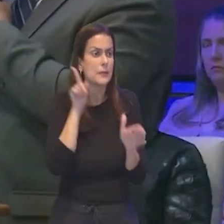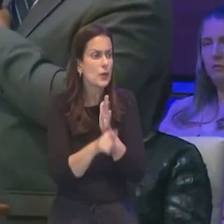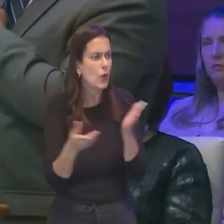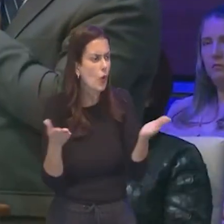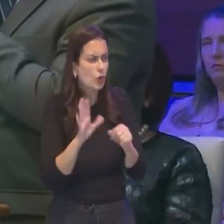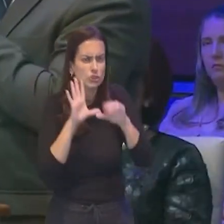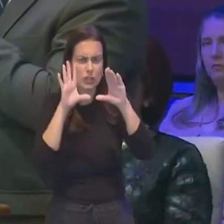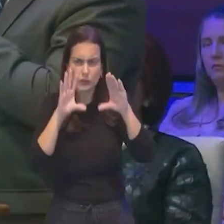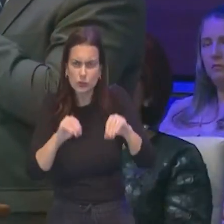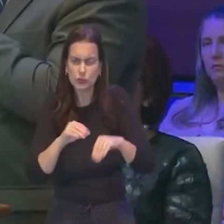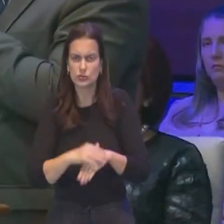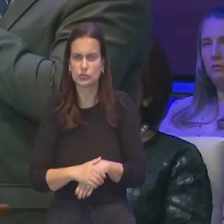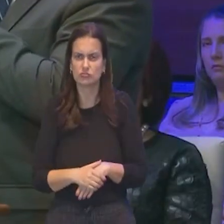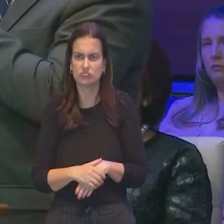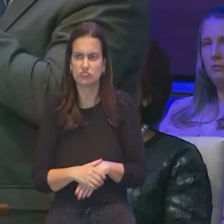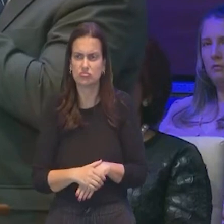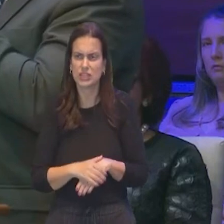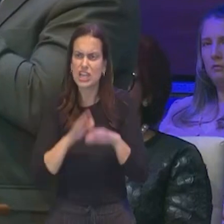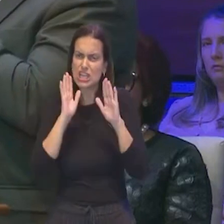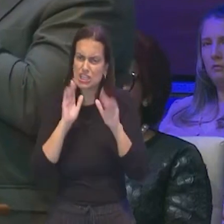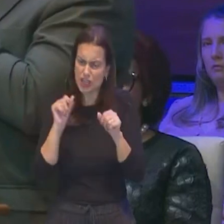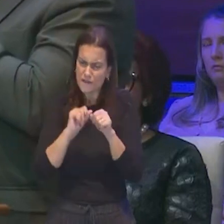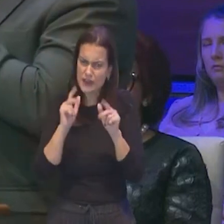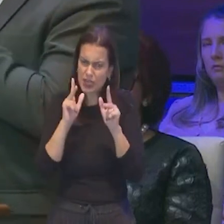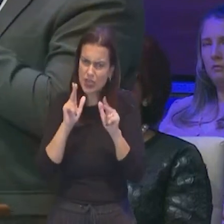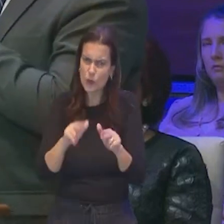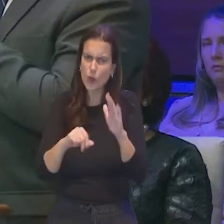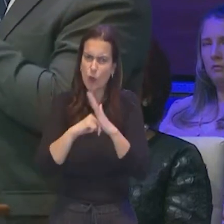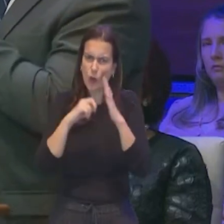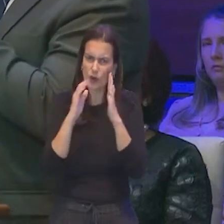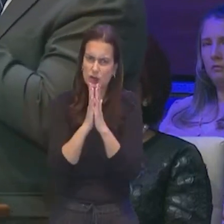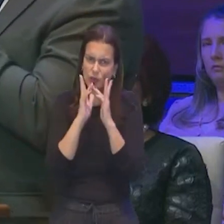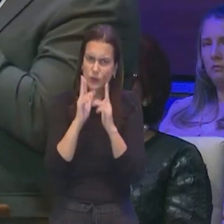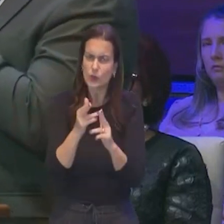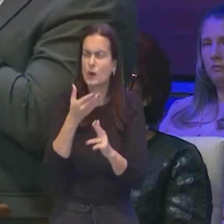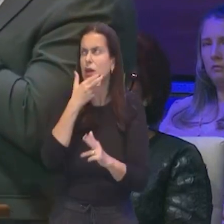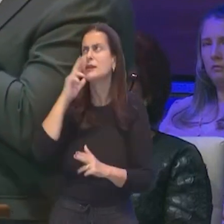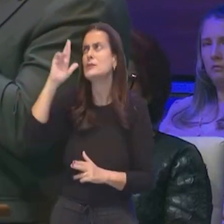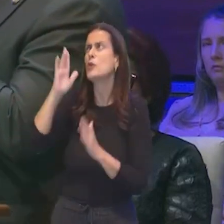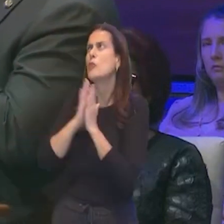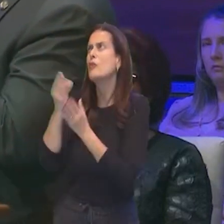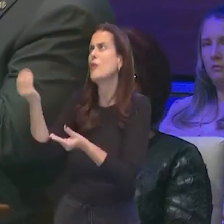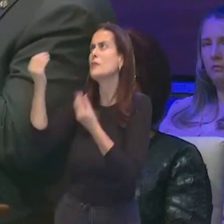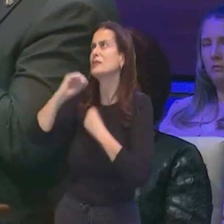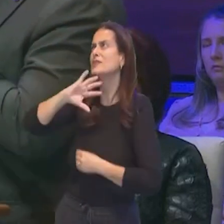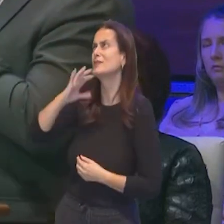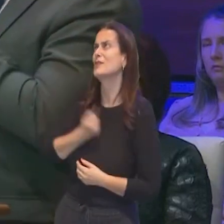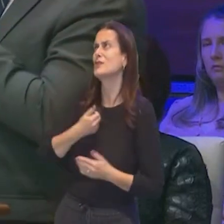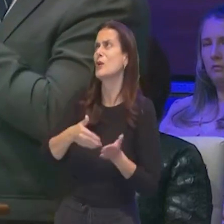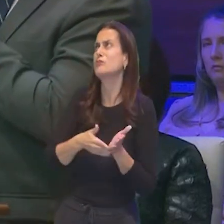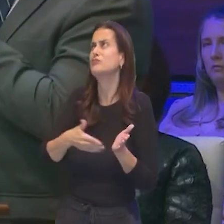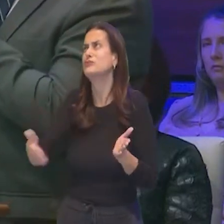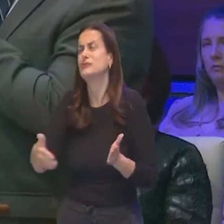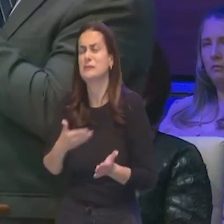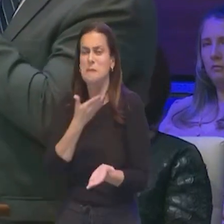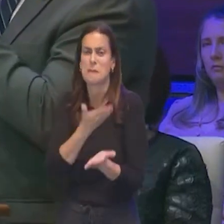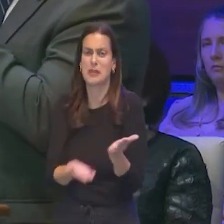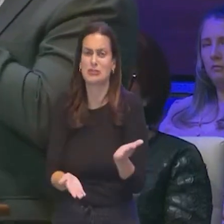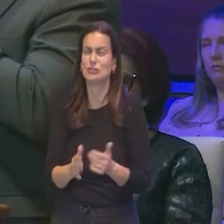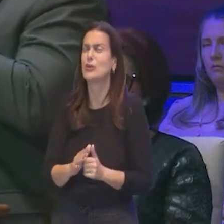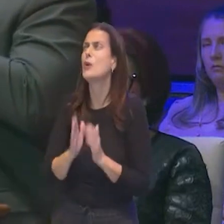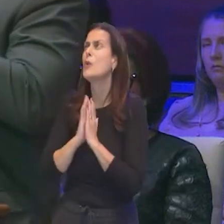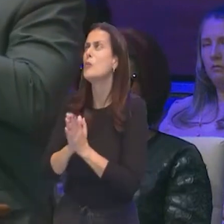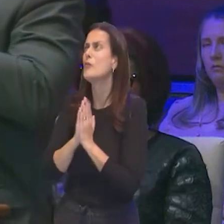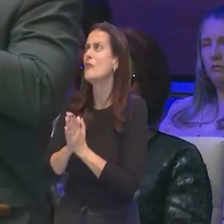noite já fez esta oração? Senhor, salva-me porque eu estou perdido.